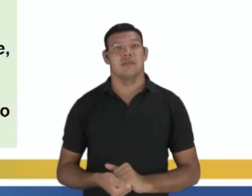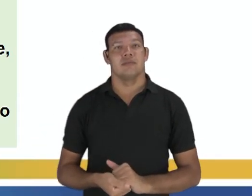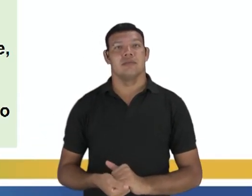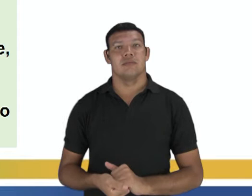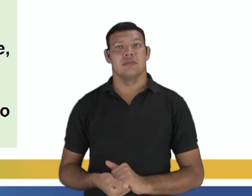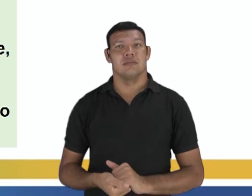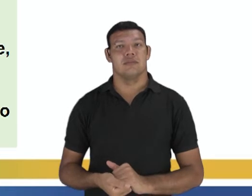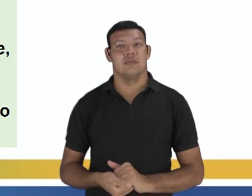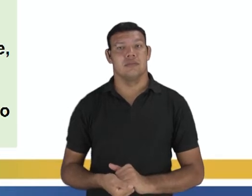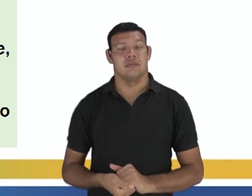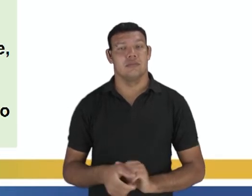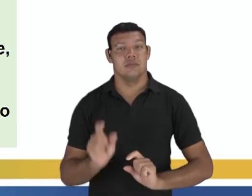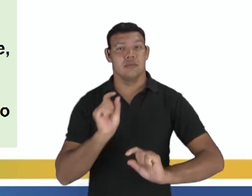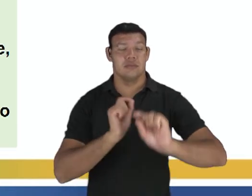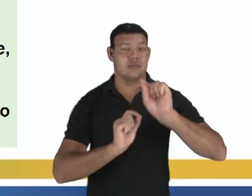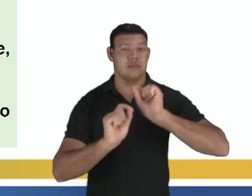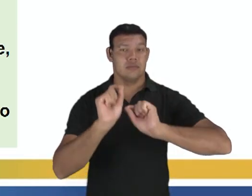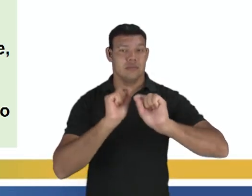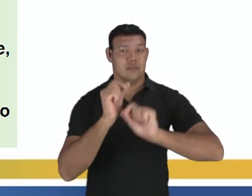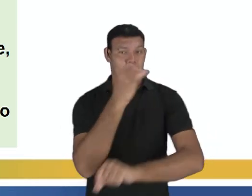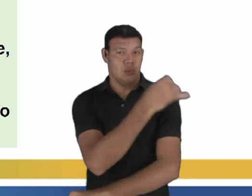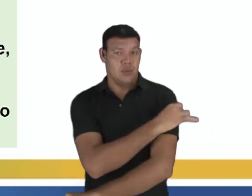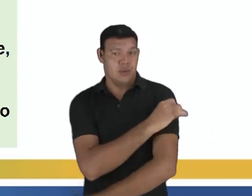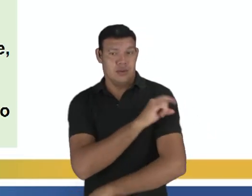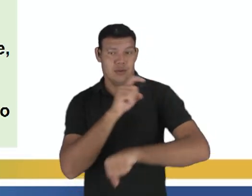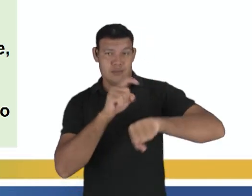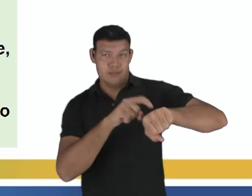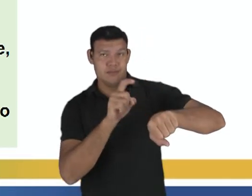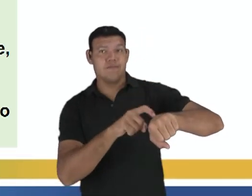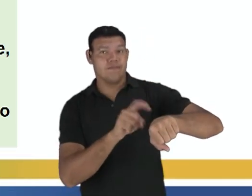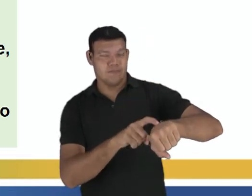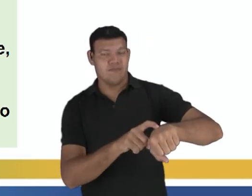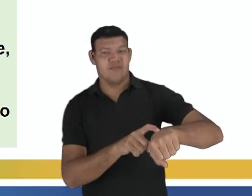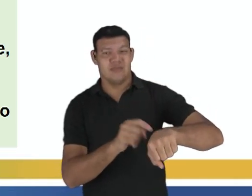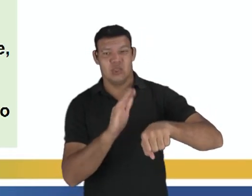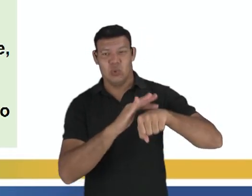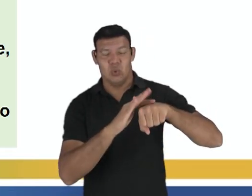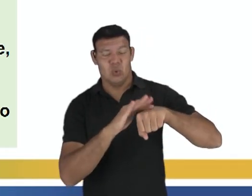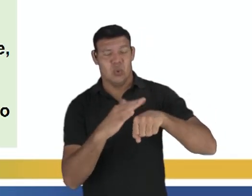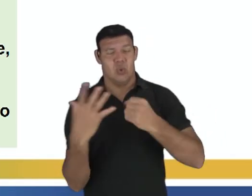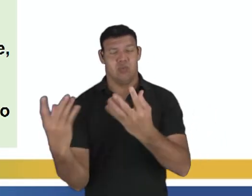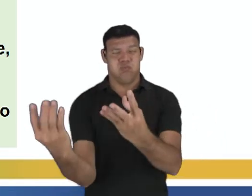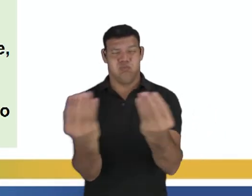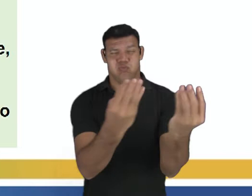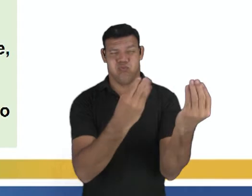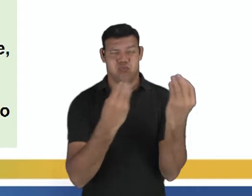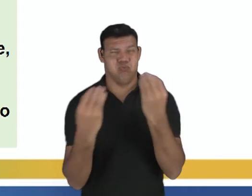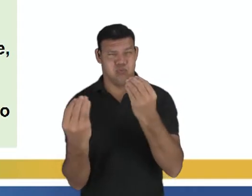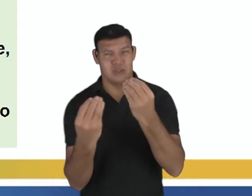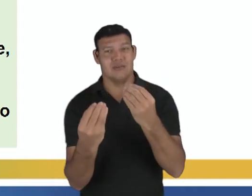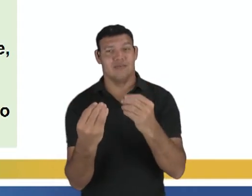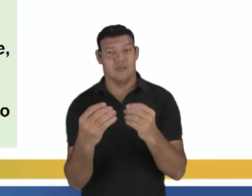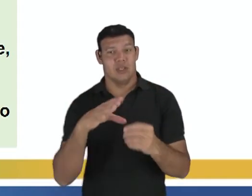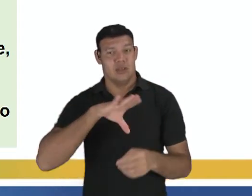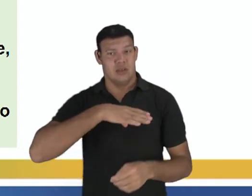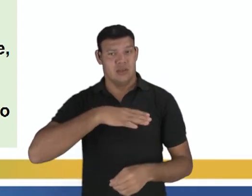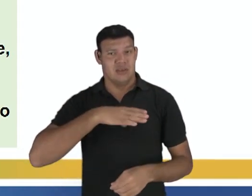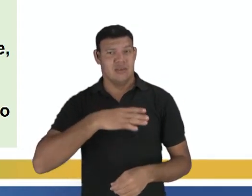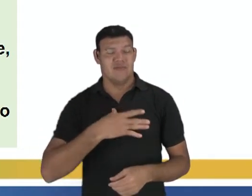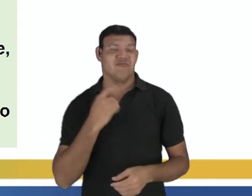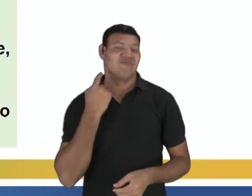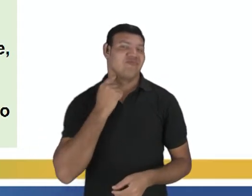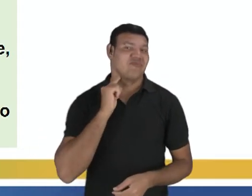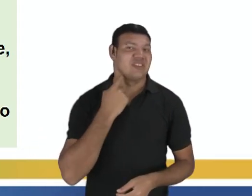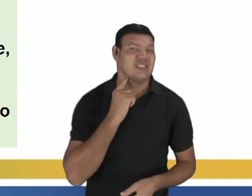da vacina, lá no Rio de Janeiro, tá? Basicamente, o Rio de Janeiro naquela época era acometido por muitas doenças, né? Era uma